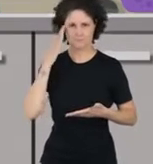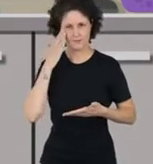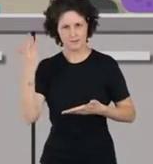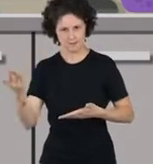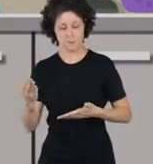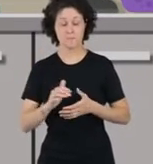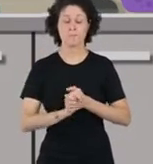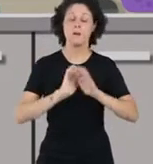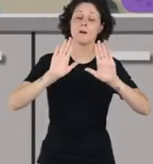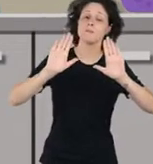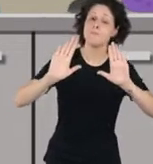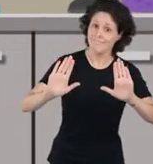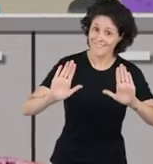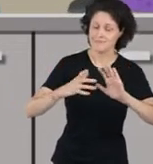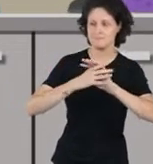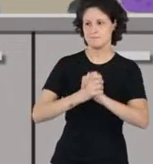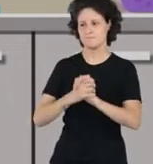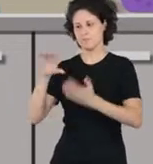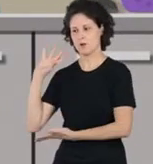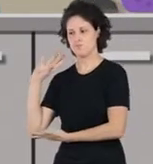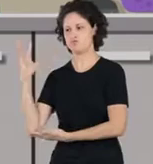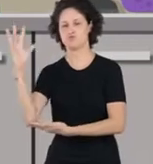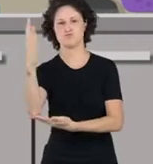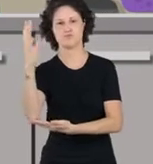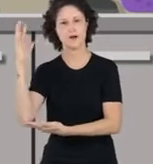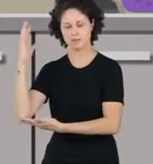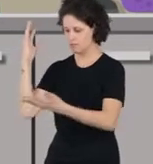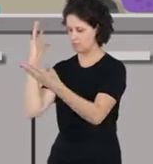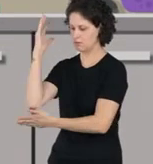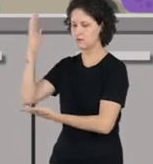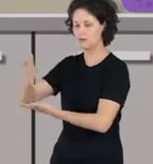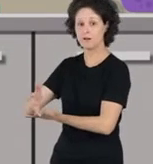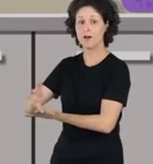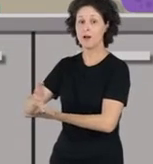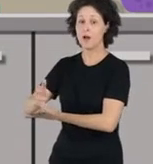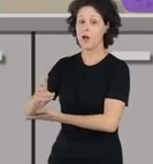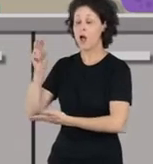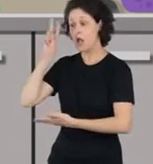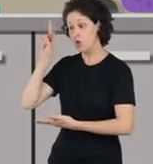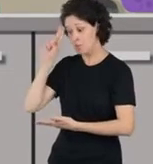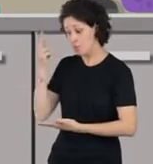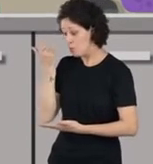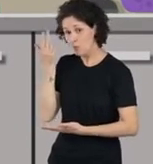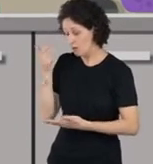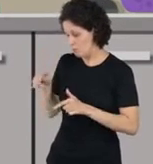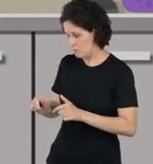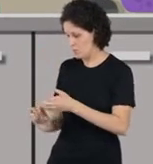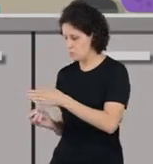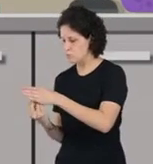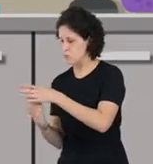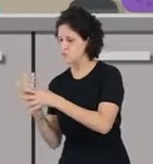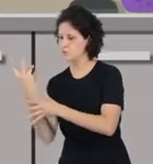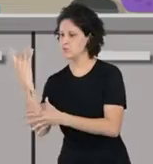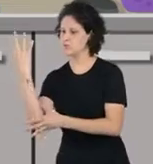natureza consegue se recuperar sozinha, mas quando essa recuperação natural não é possível, é necessário fazer um projeto de recuperação ecológica